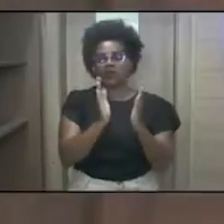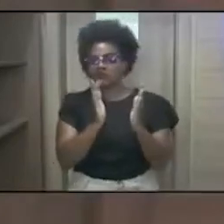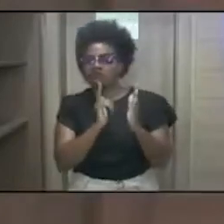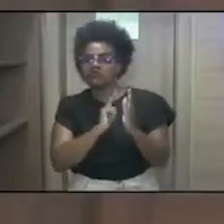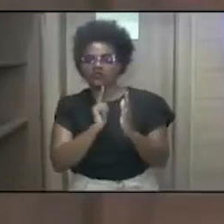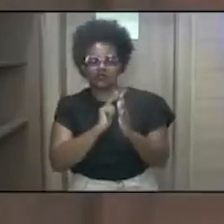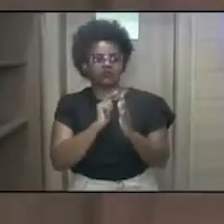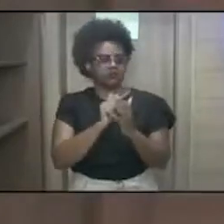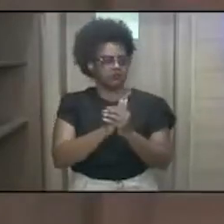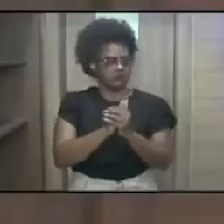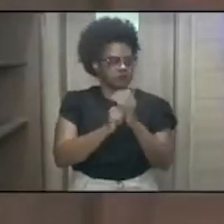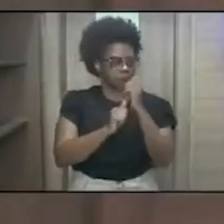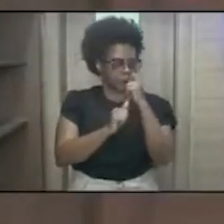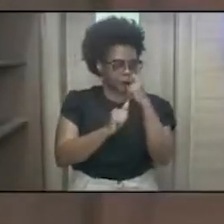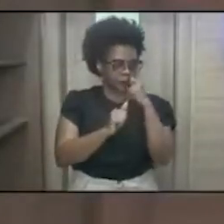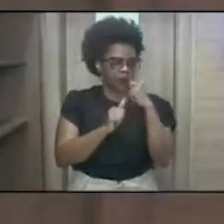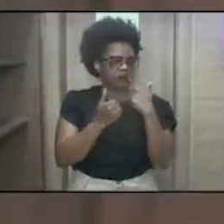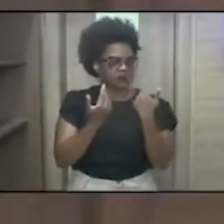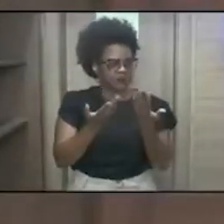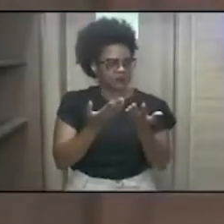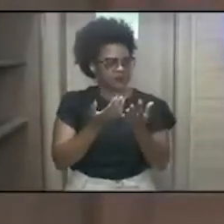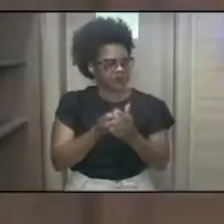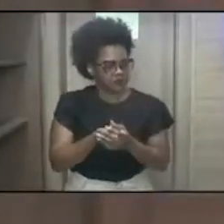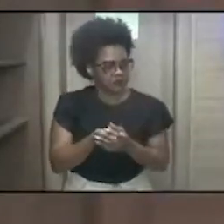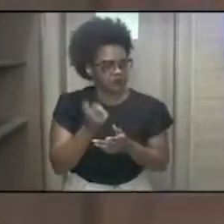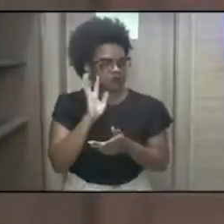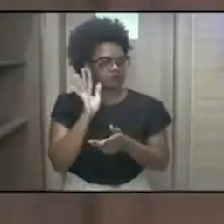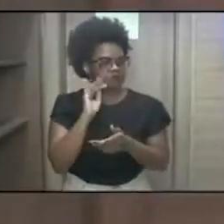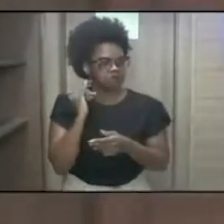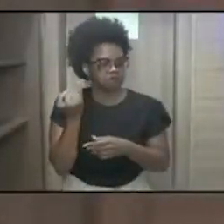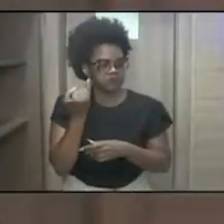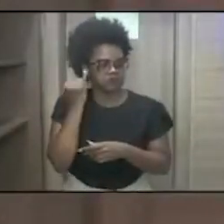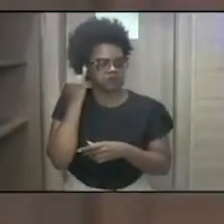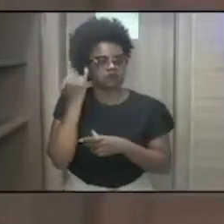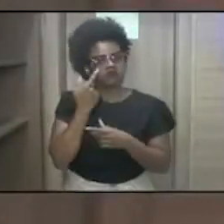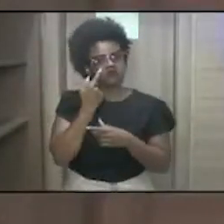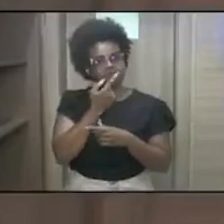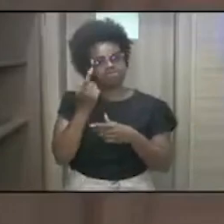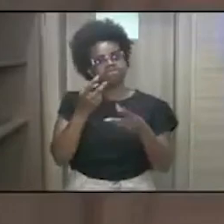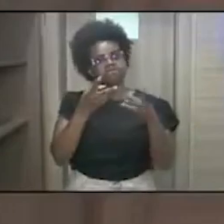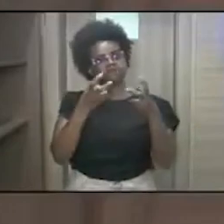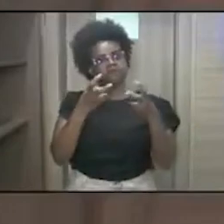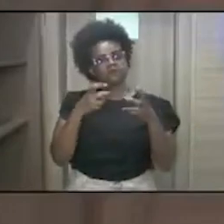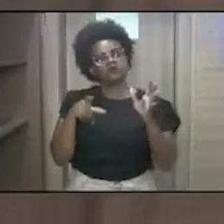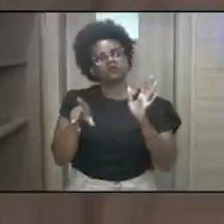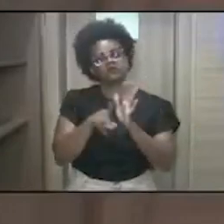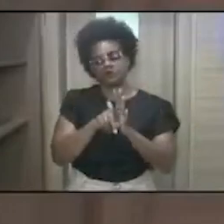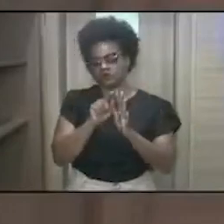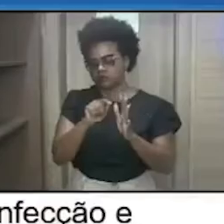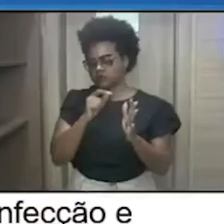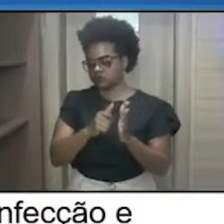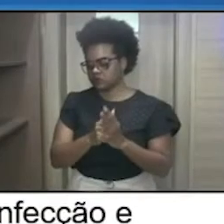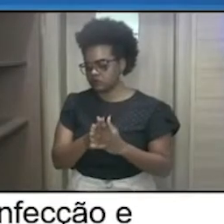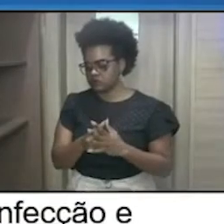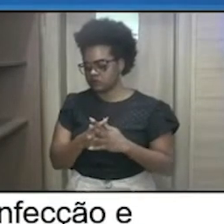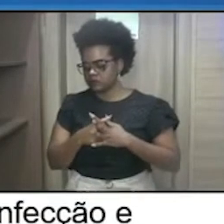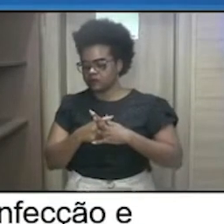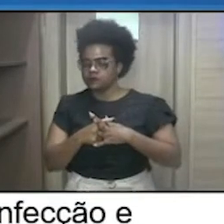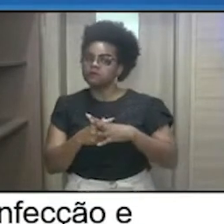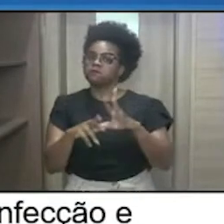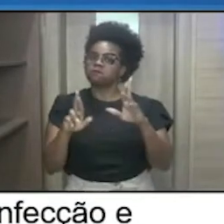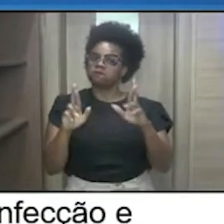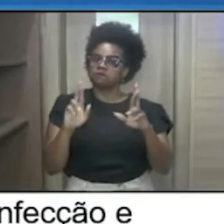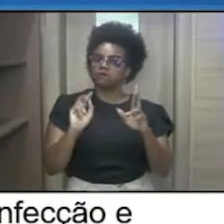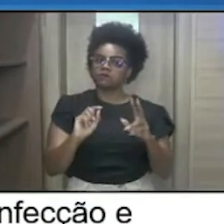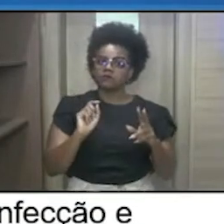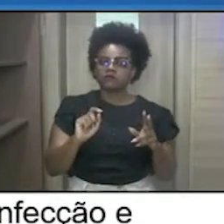para pobres, né? Então, vamos refletir sobre isso. O que a gente observa a partir dos especialistas? Espera-se que a execução dessa